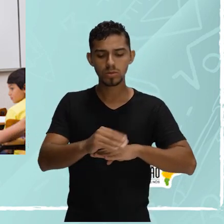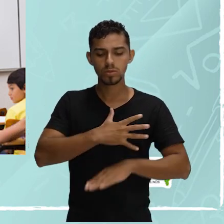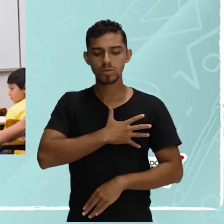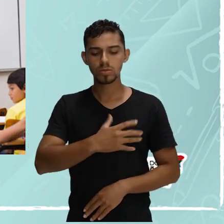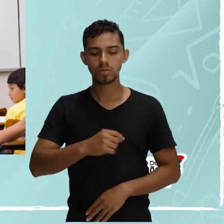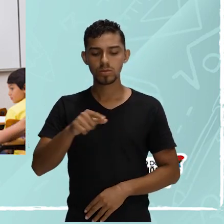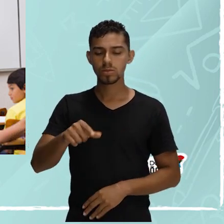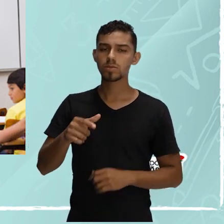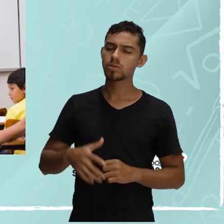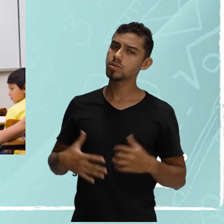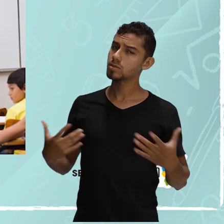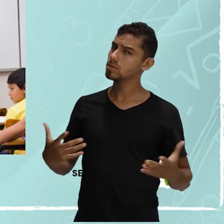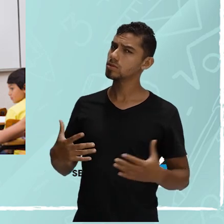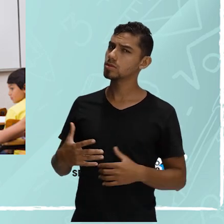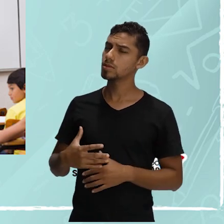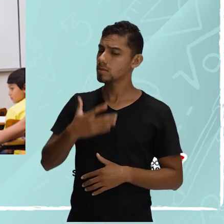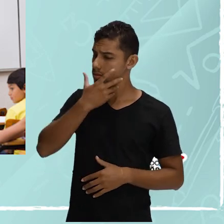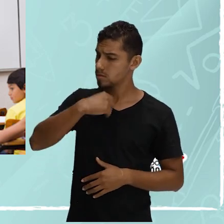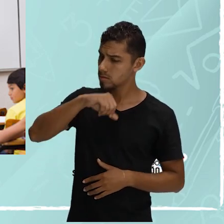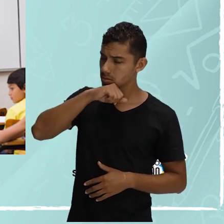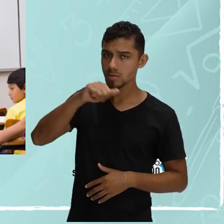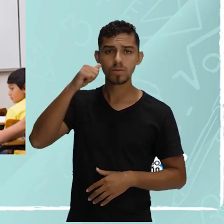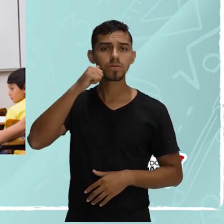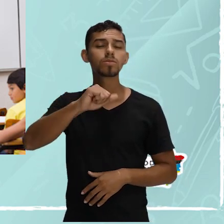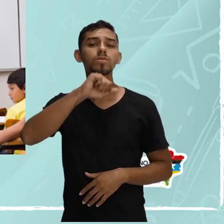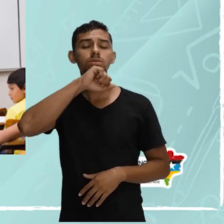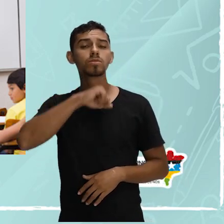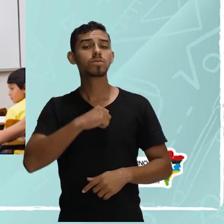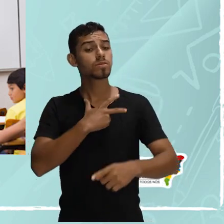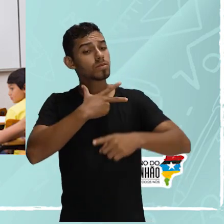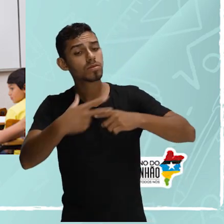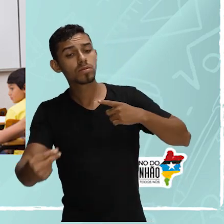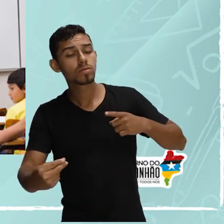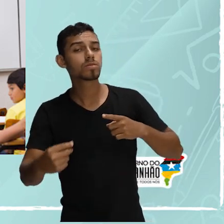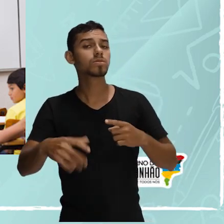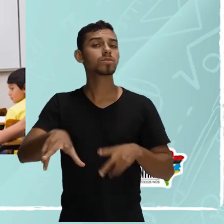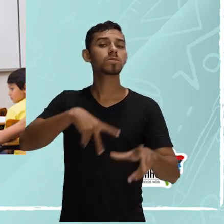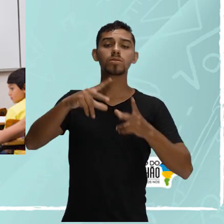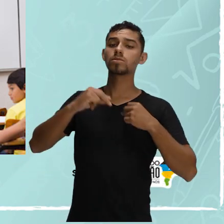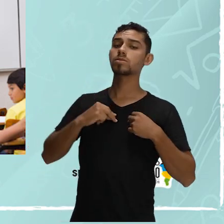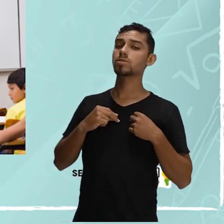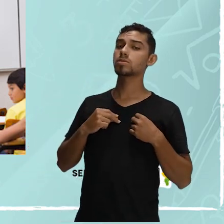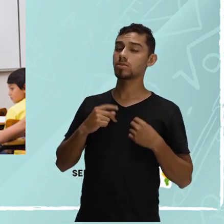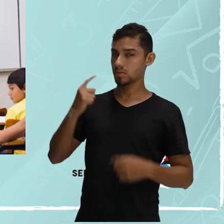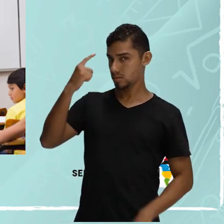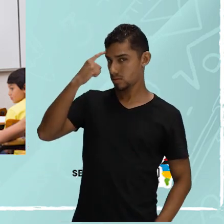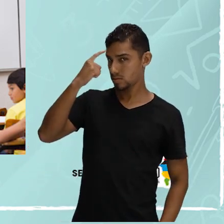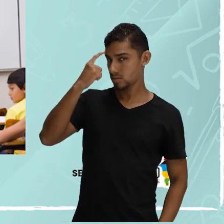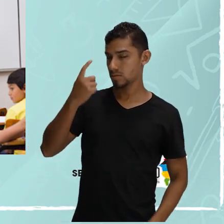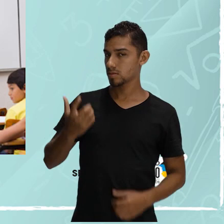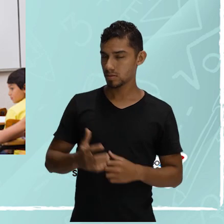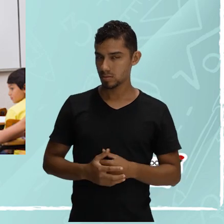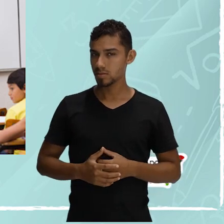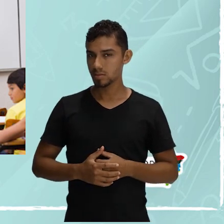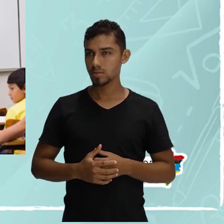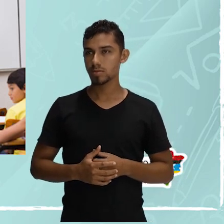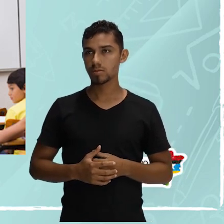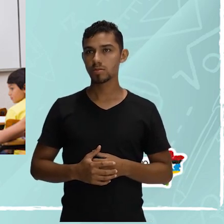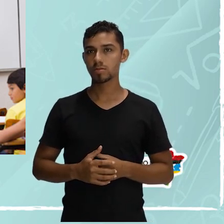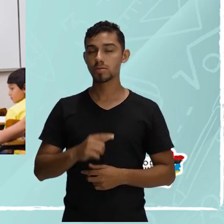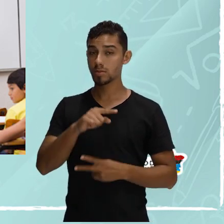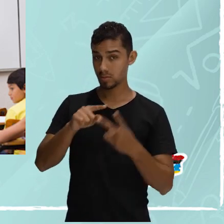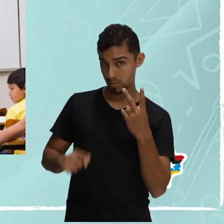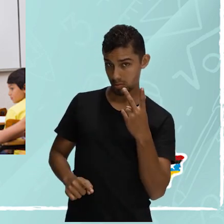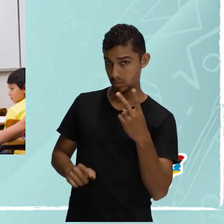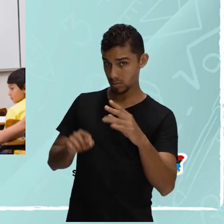cá, pais, é status atribuído ou adquirido? Hein? Pensa direitinho, daqui a pouco eu te dou a resposta. Tem